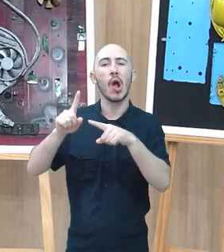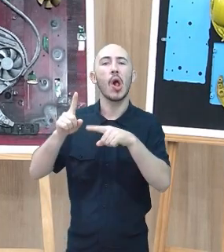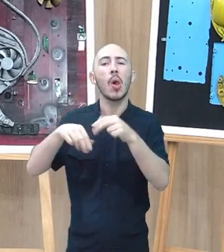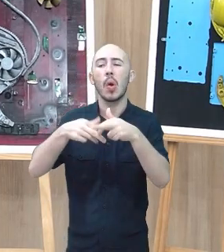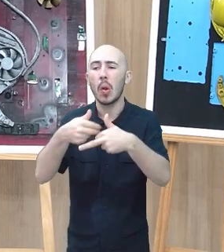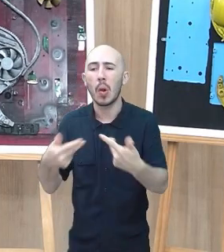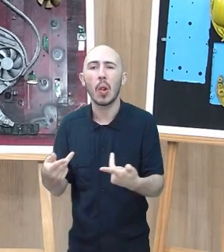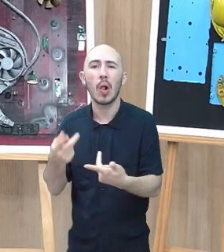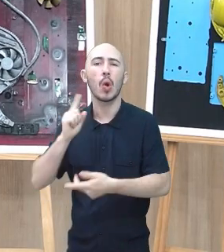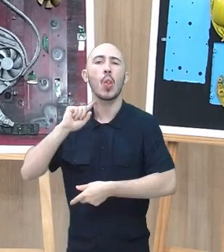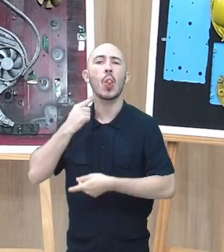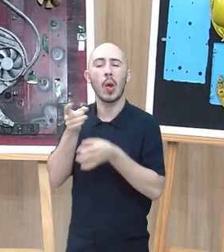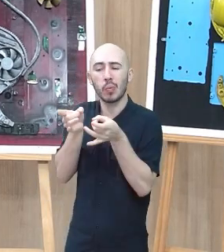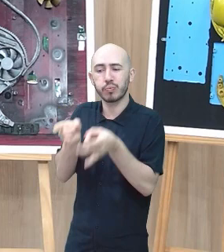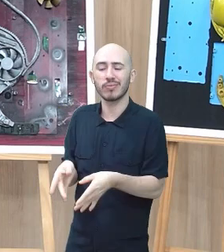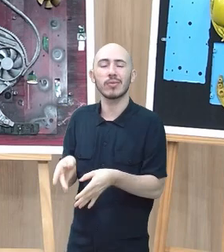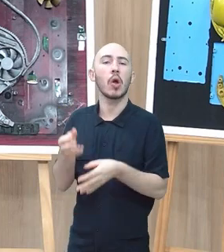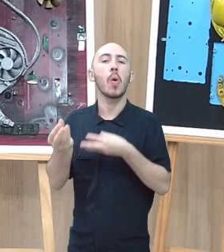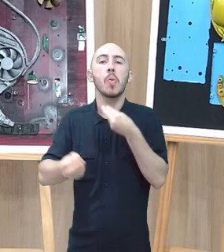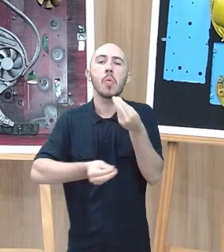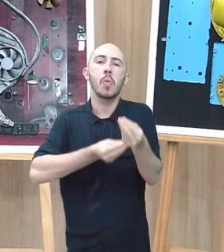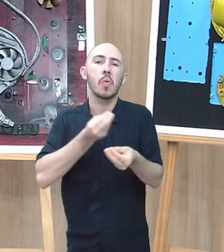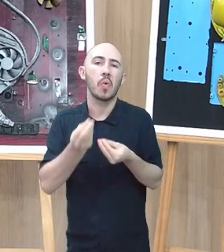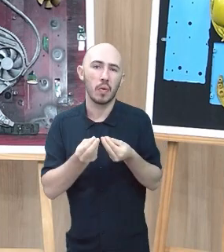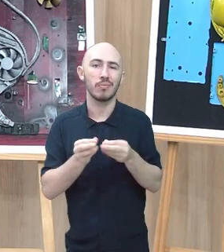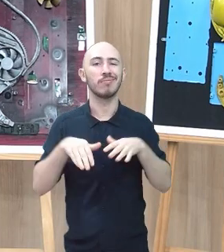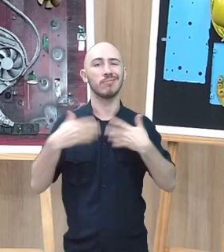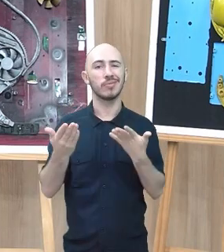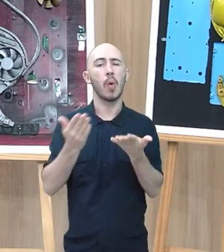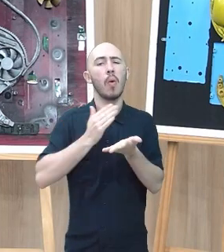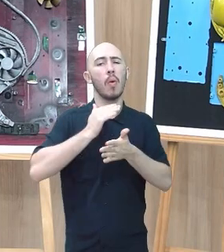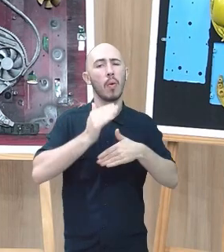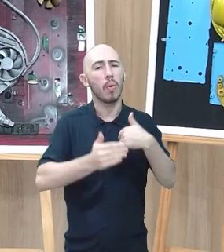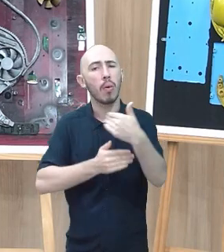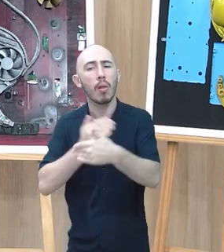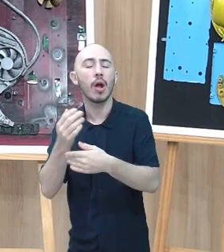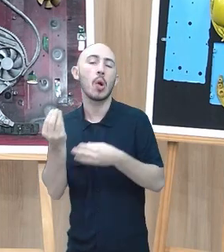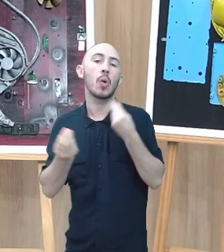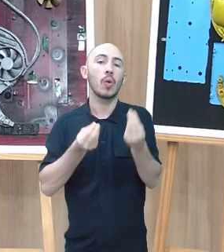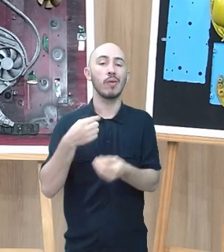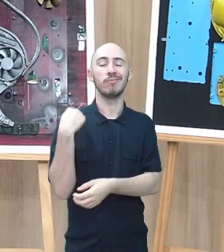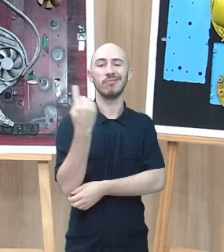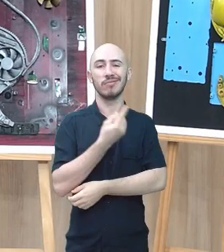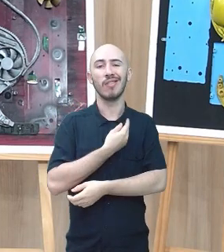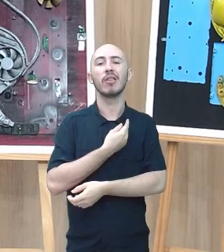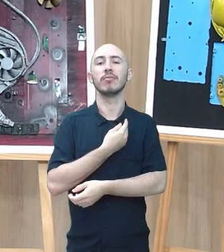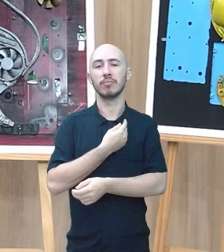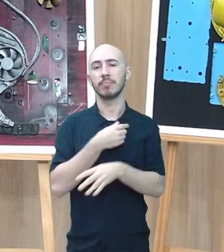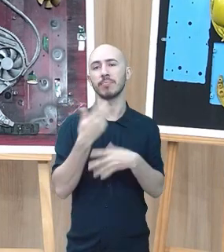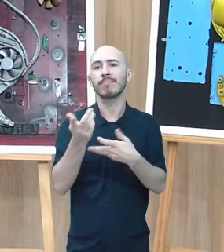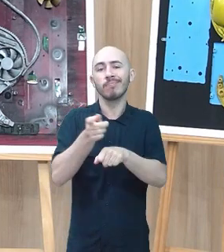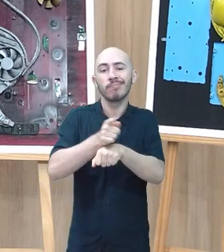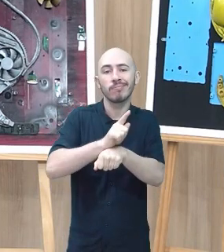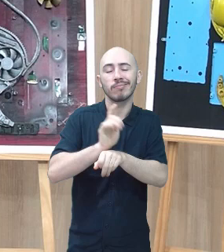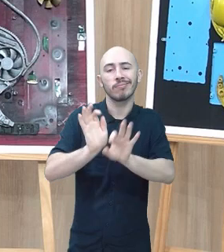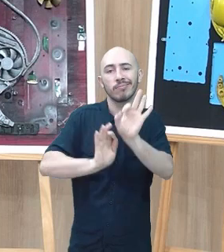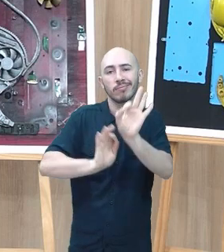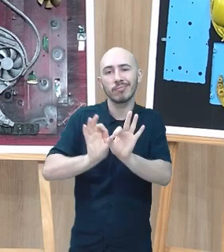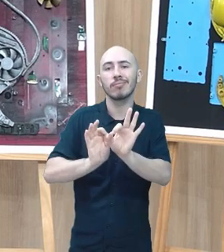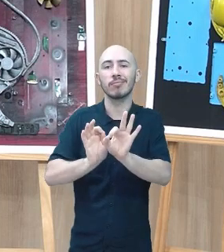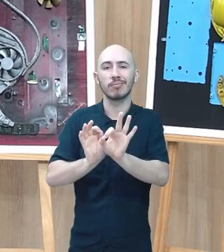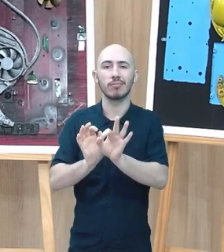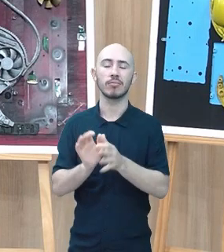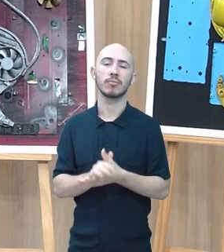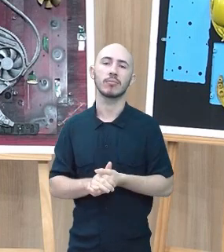pouco melhor no decorrer dessa aula como é que a gente pode gerenciar, né, os nossos